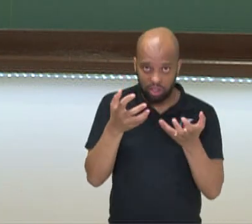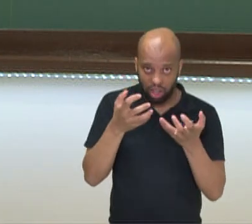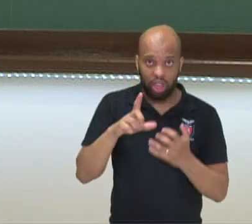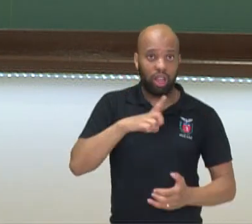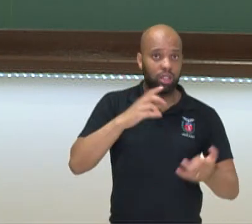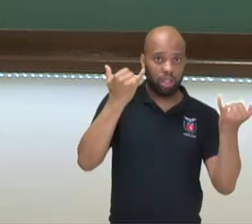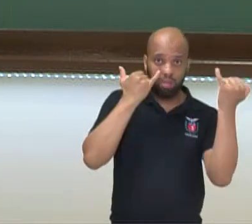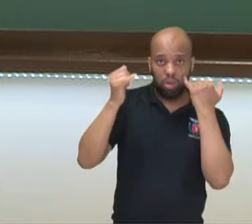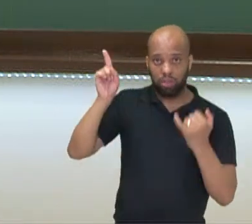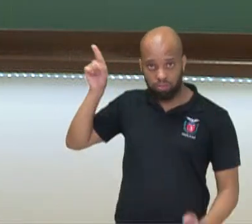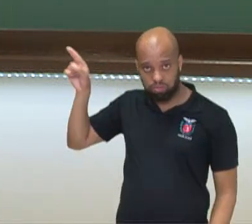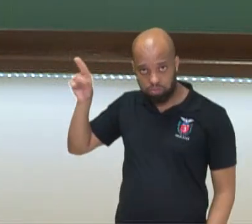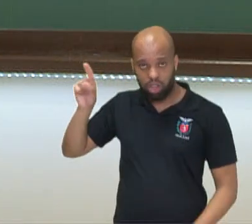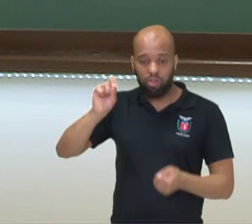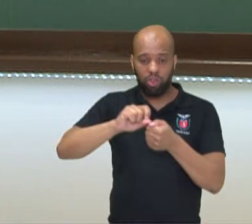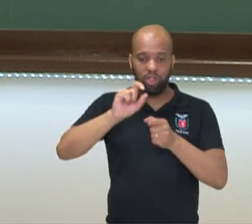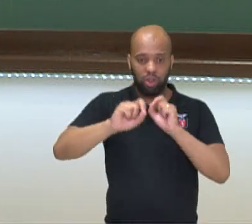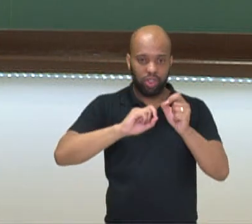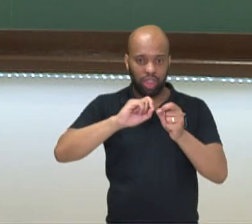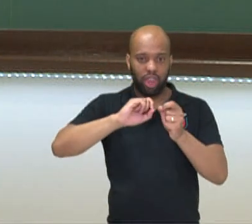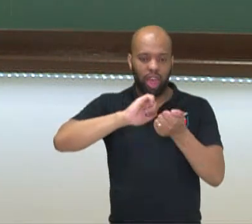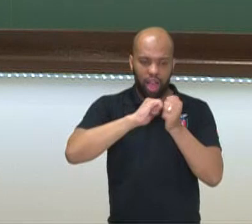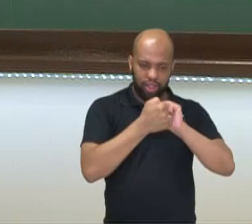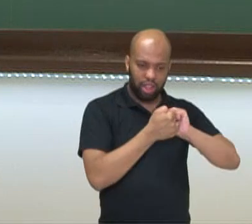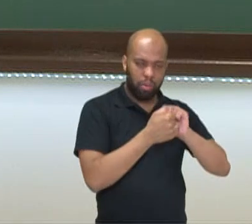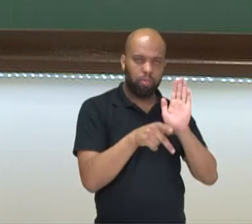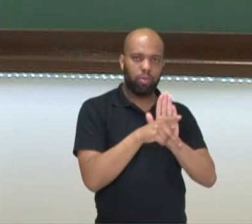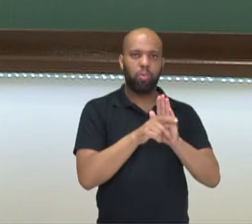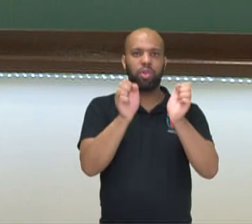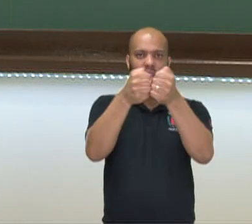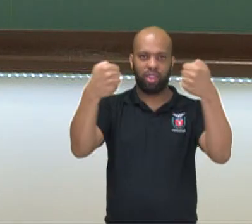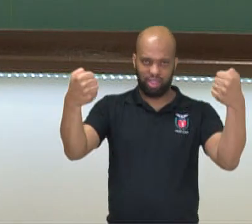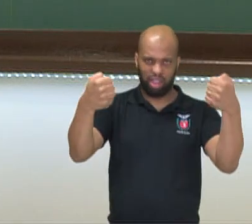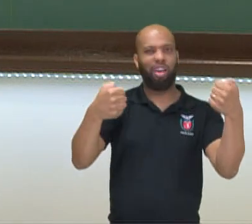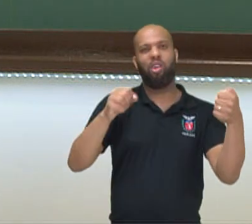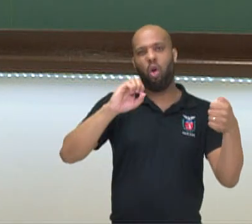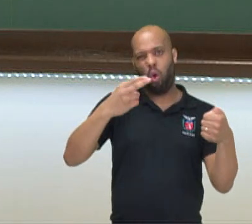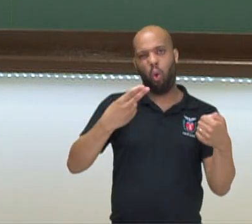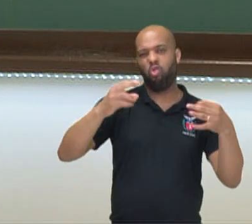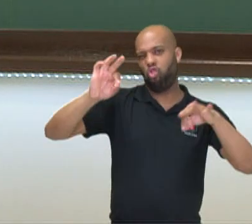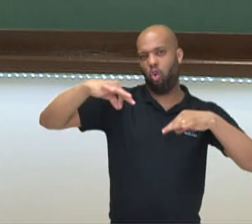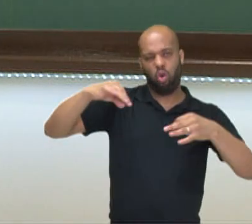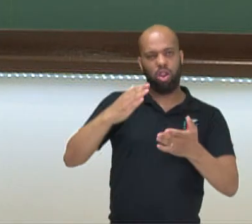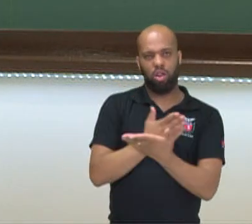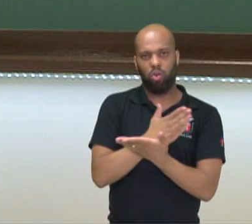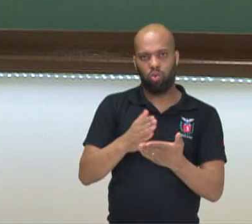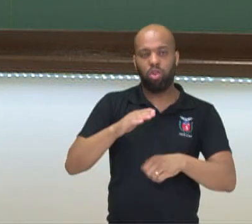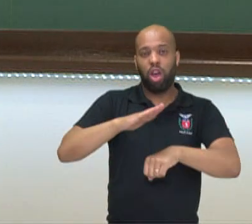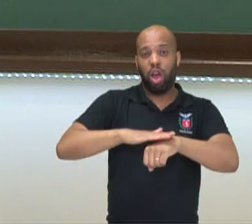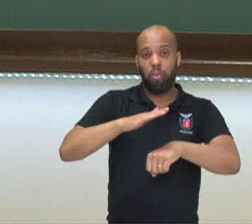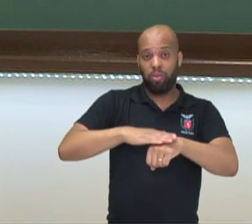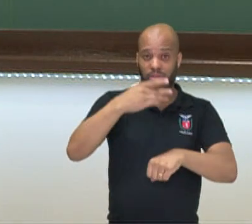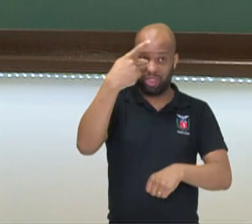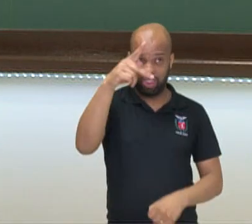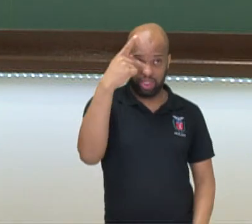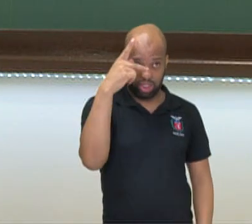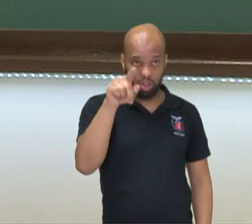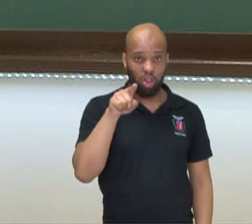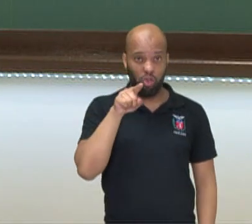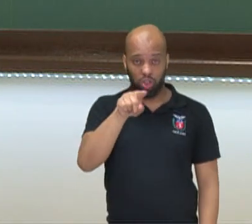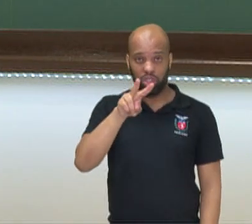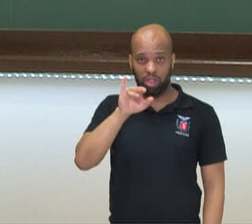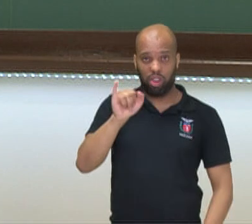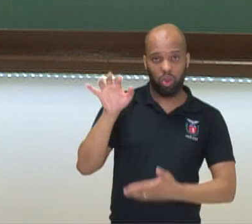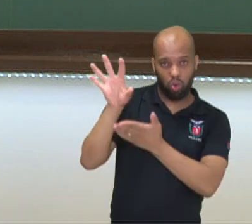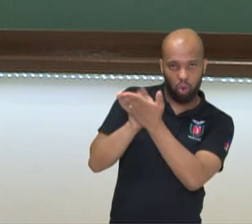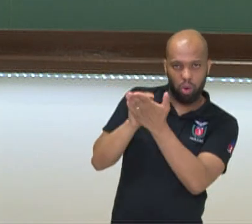essa informação num cartaz, num folder, enfim, tá? Então, eu quero propor essa atividade mão na massa para você. Então, agora, eu vou dar uma